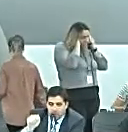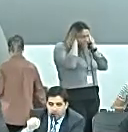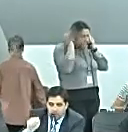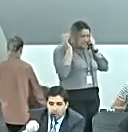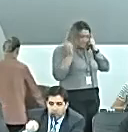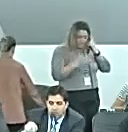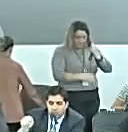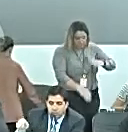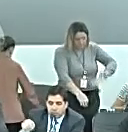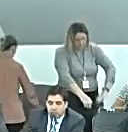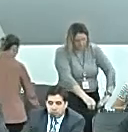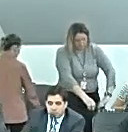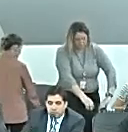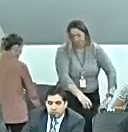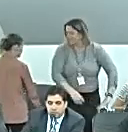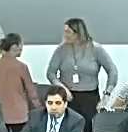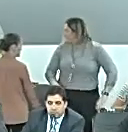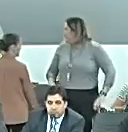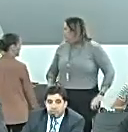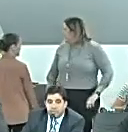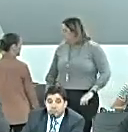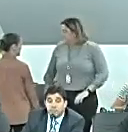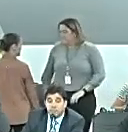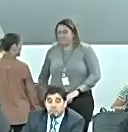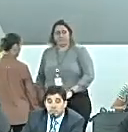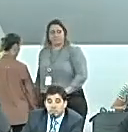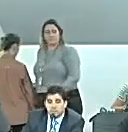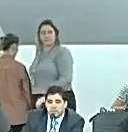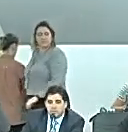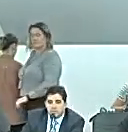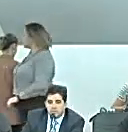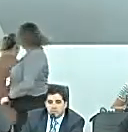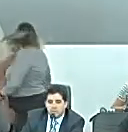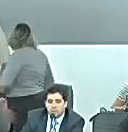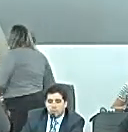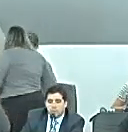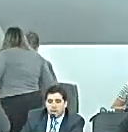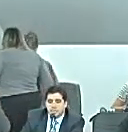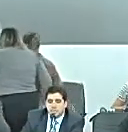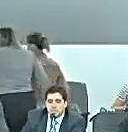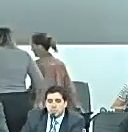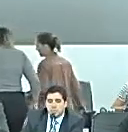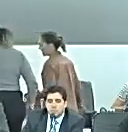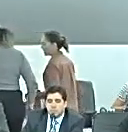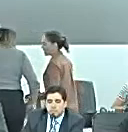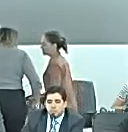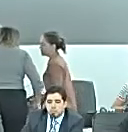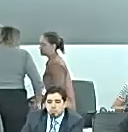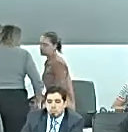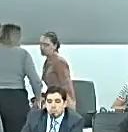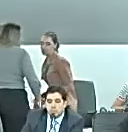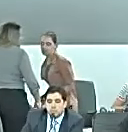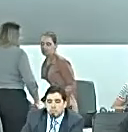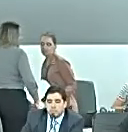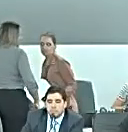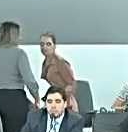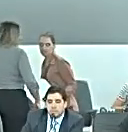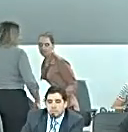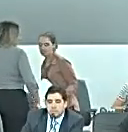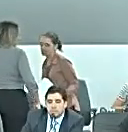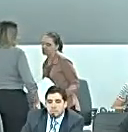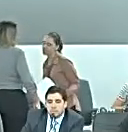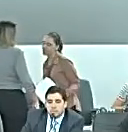a lei orgânica o estatuto de vocês vai ter que ter uma previsão um pouco palcar diretor igual nível com